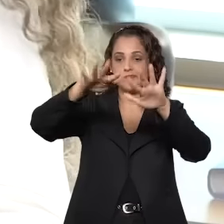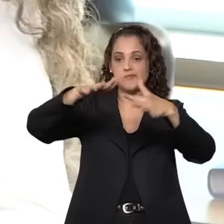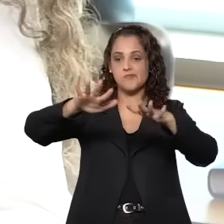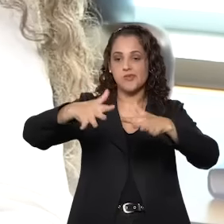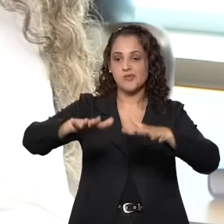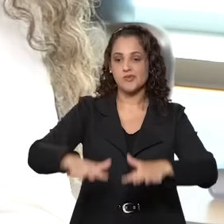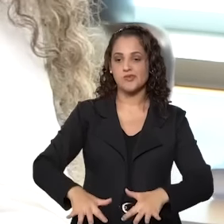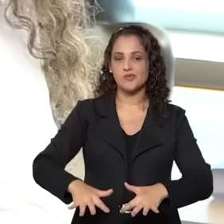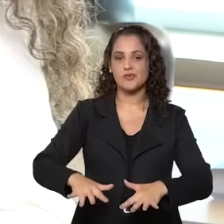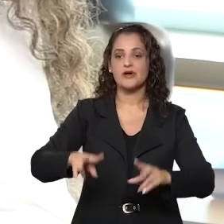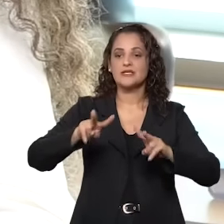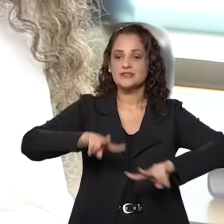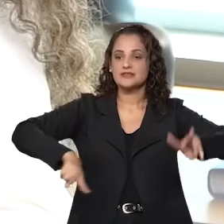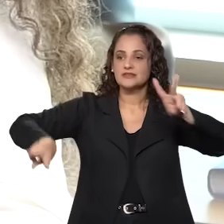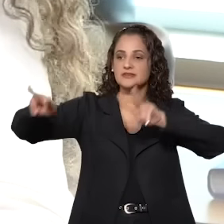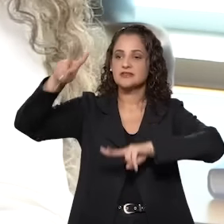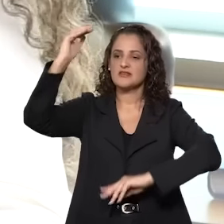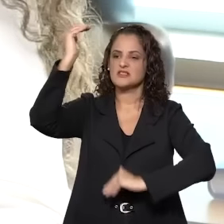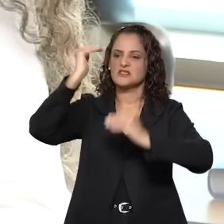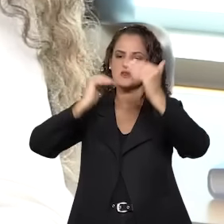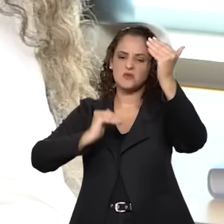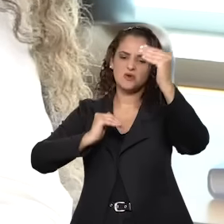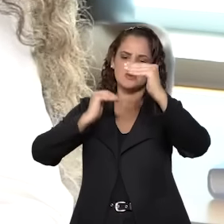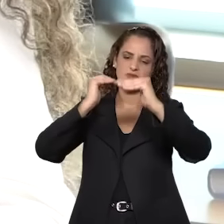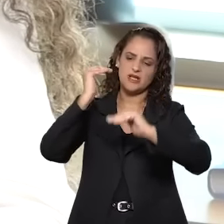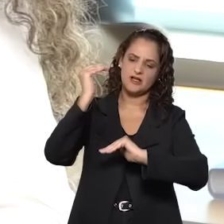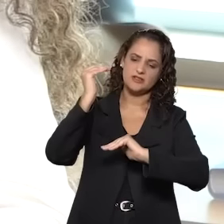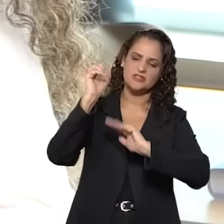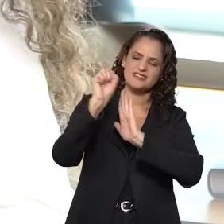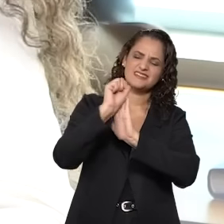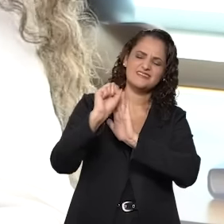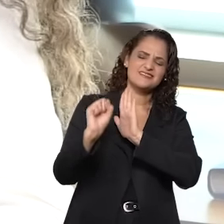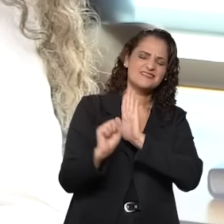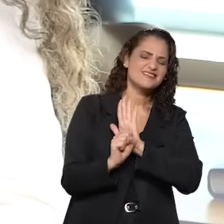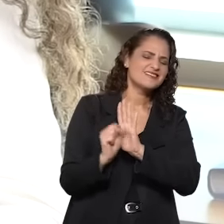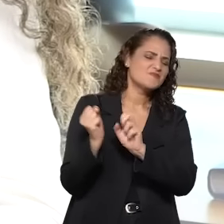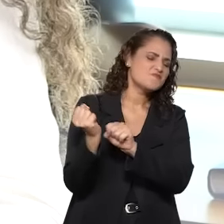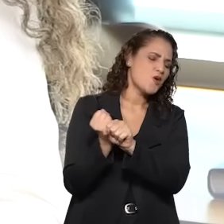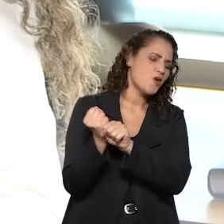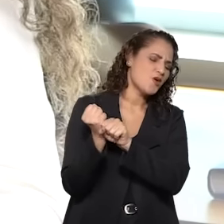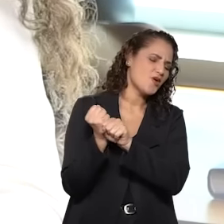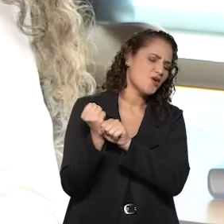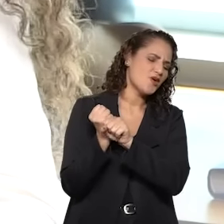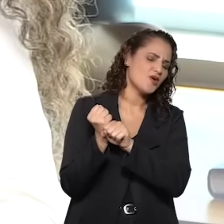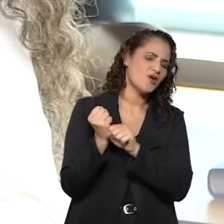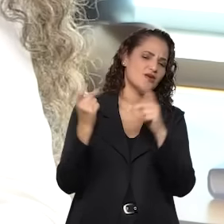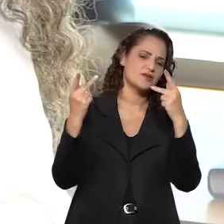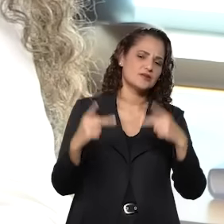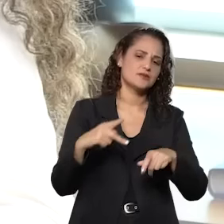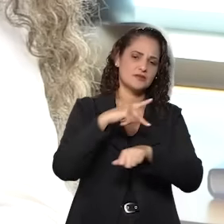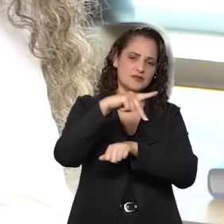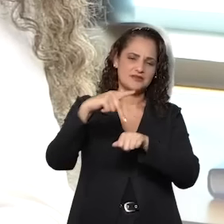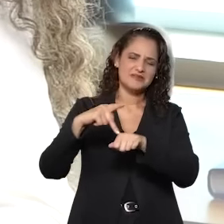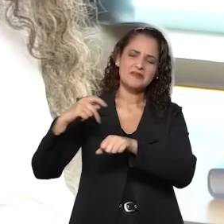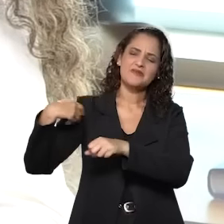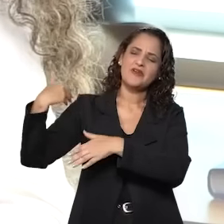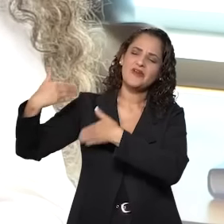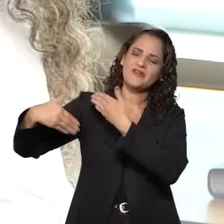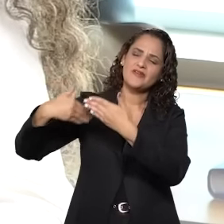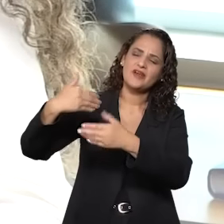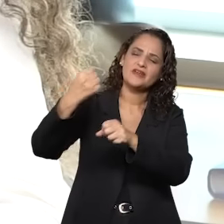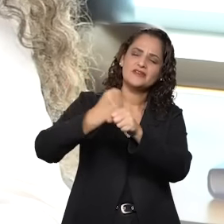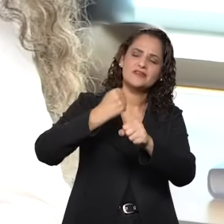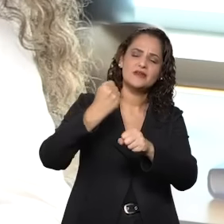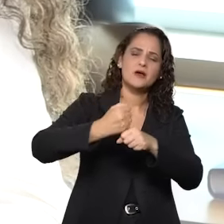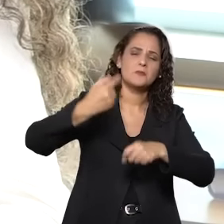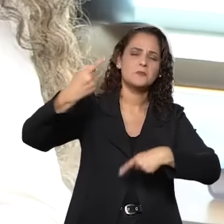por séculos no nosso país né então políticas afirmativas né políticas intencionais voltadas paraa